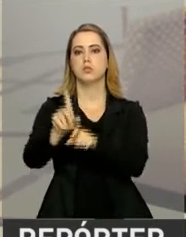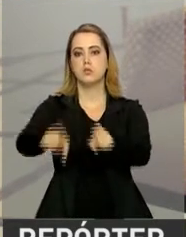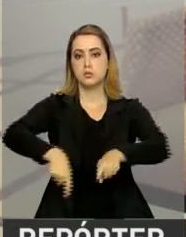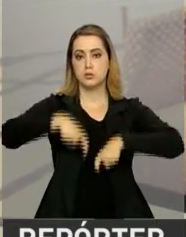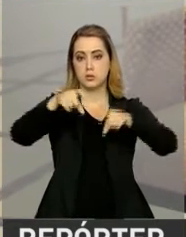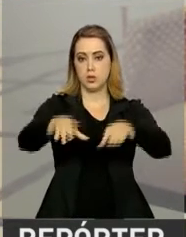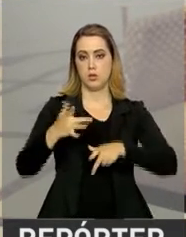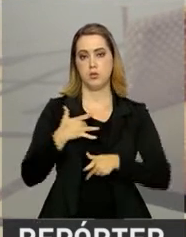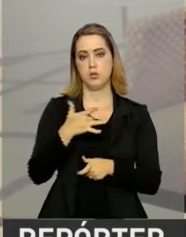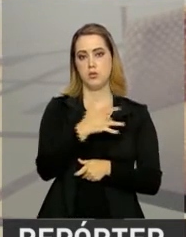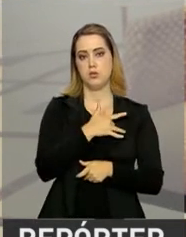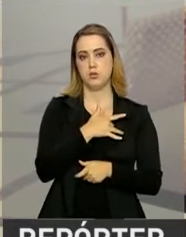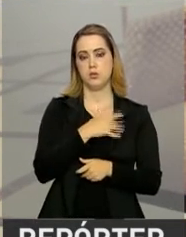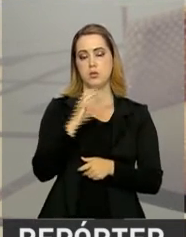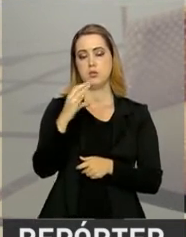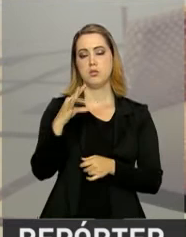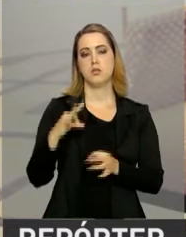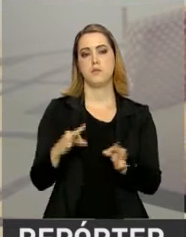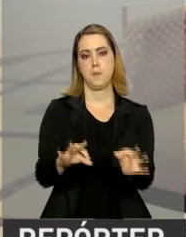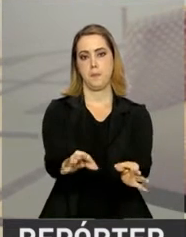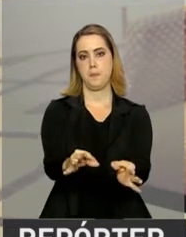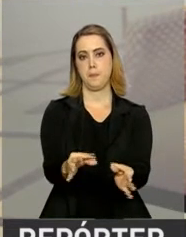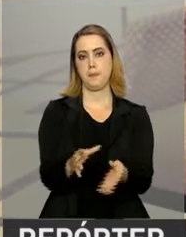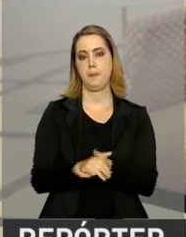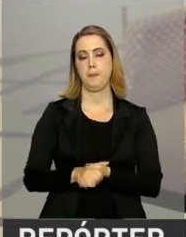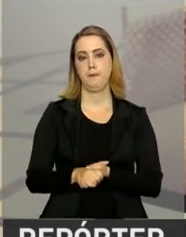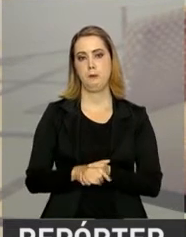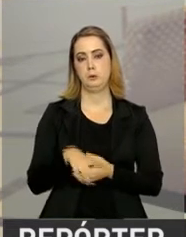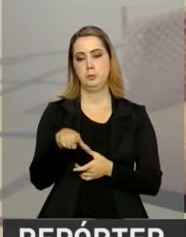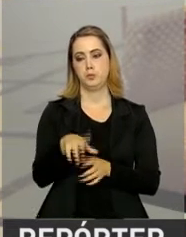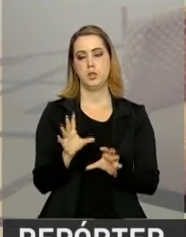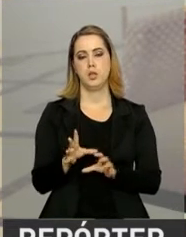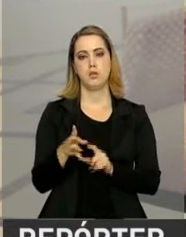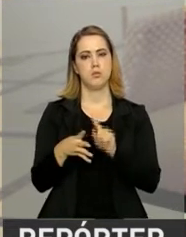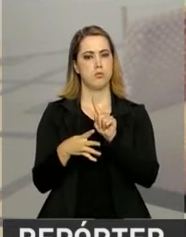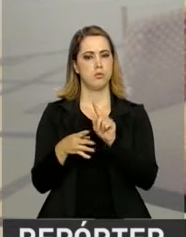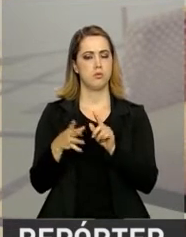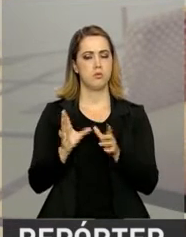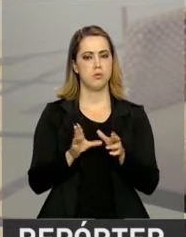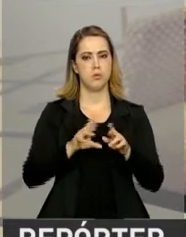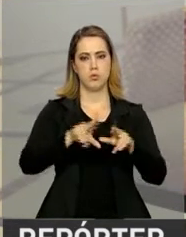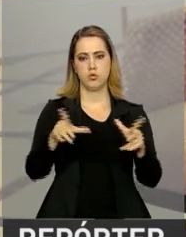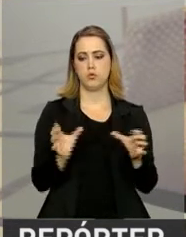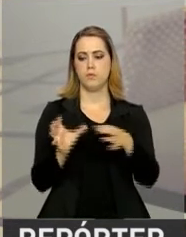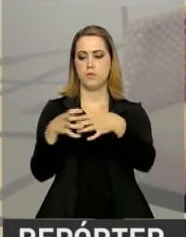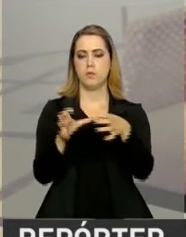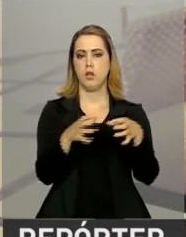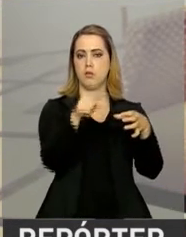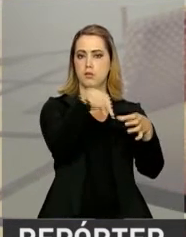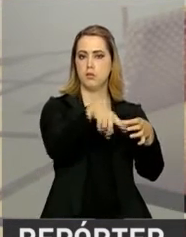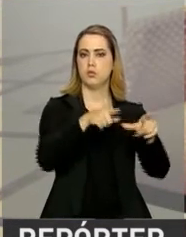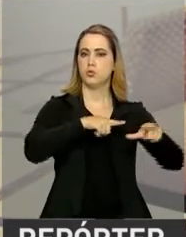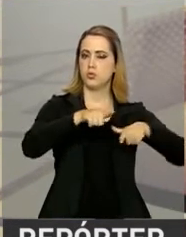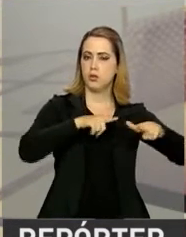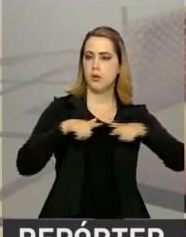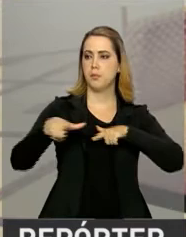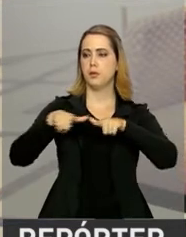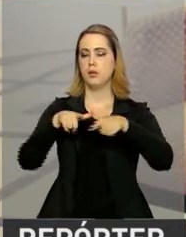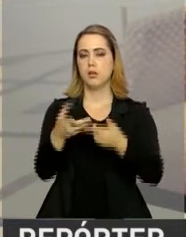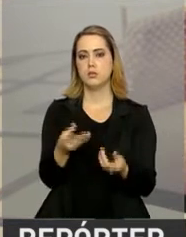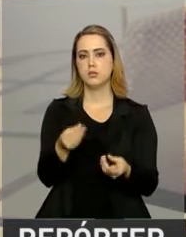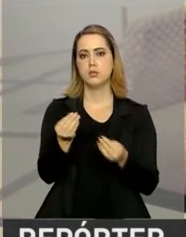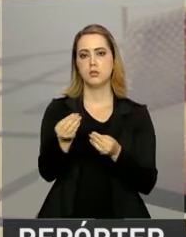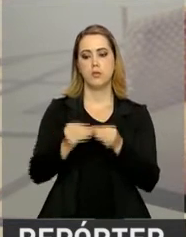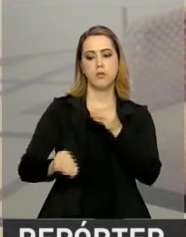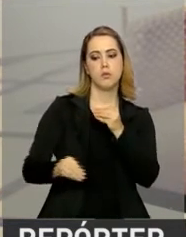agricultura e ciência e tecnologia. Essas são as áreas principais, há um entendimento sobre a complementariedade entre os